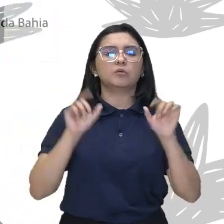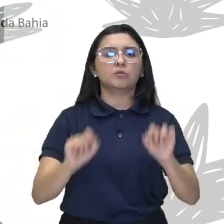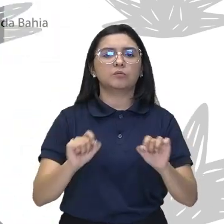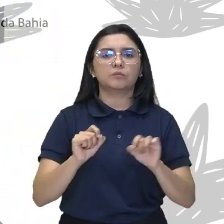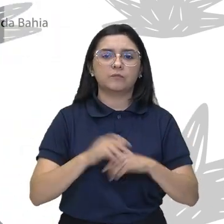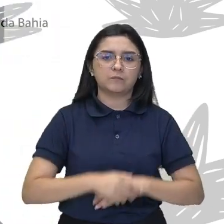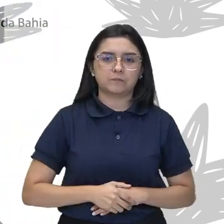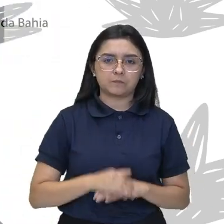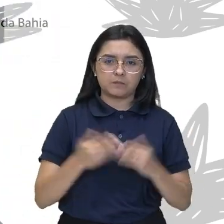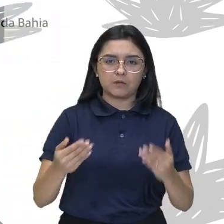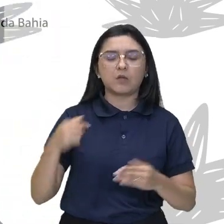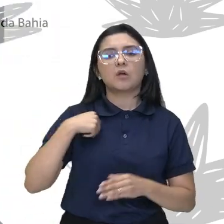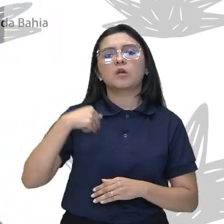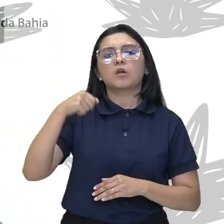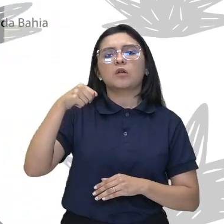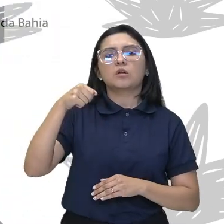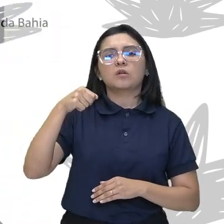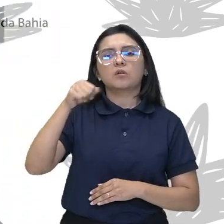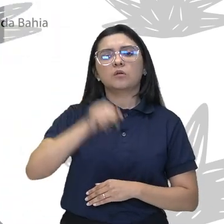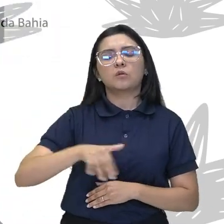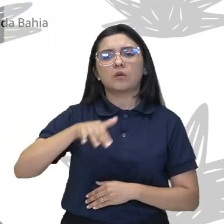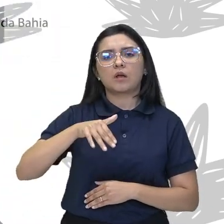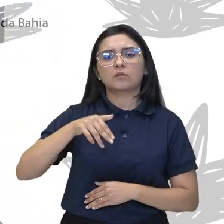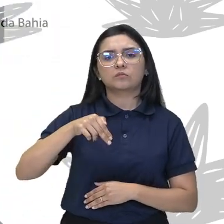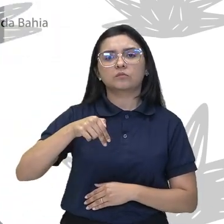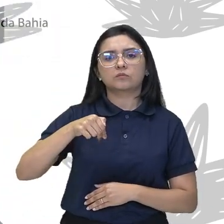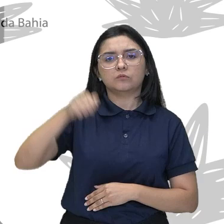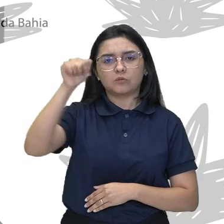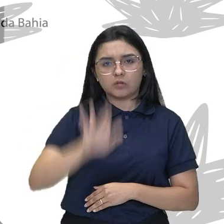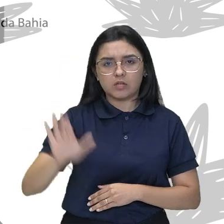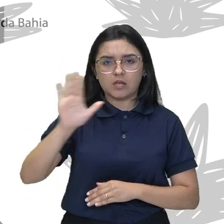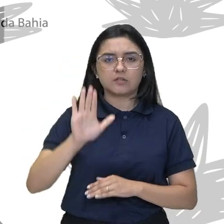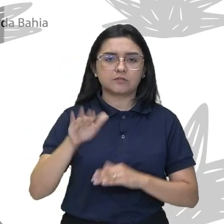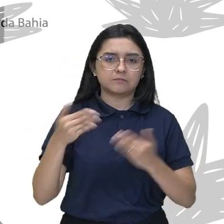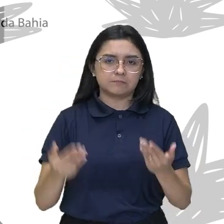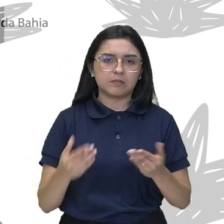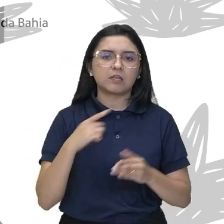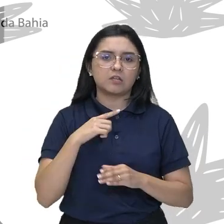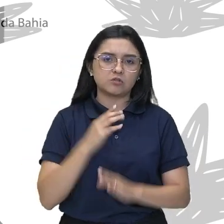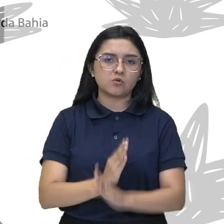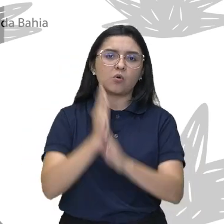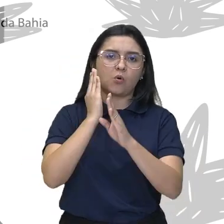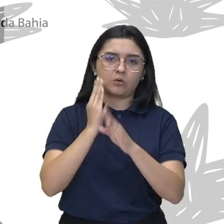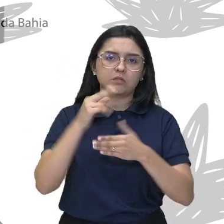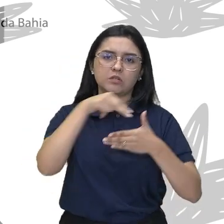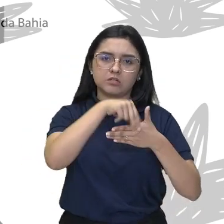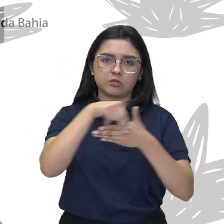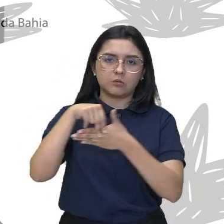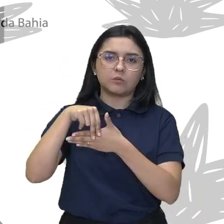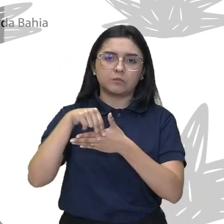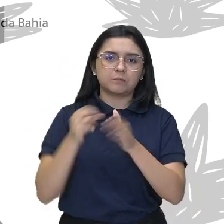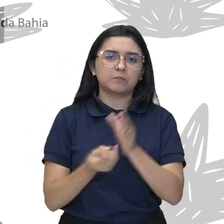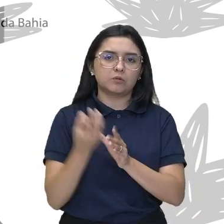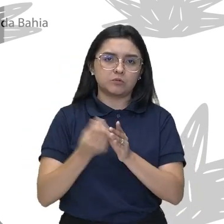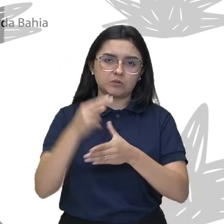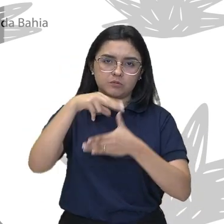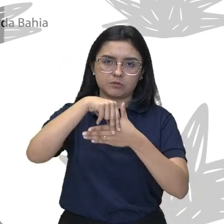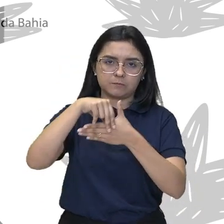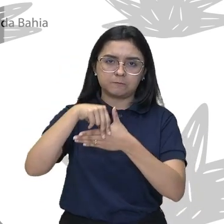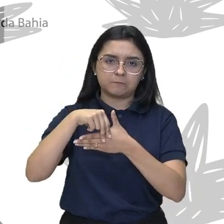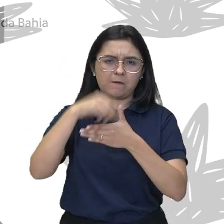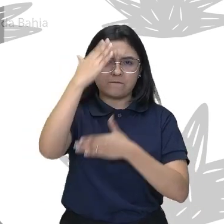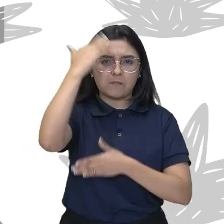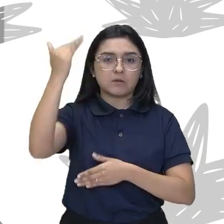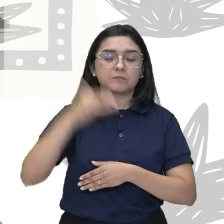no Nordeste. Então é na região do Nordeste que nós encontramos uma produção de cordel mais efetiva e mais florescida, por assim